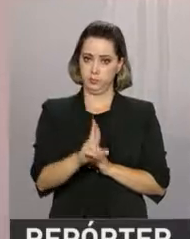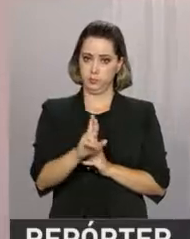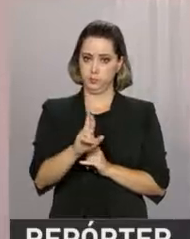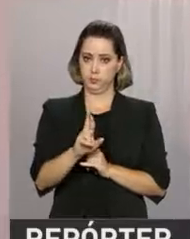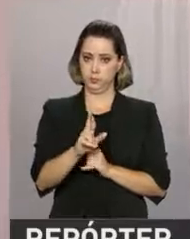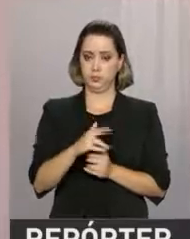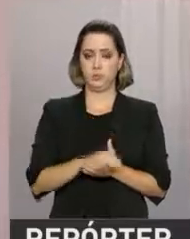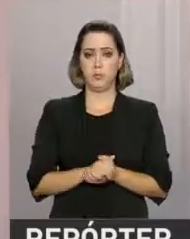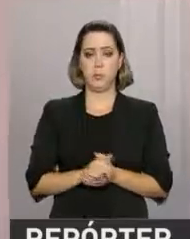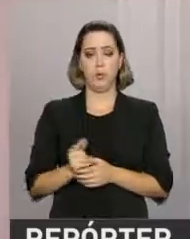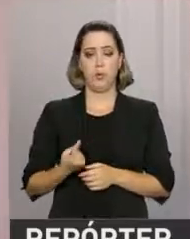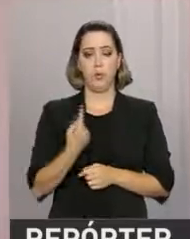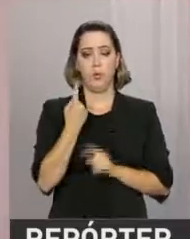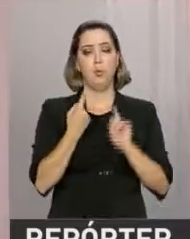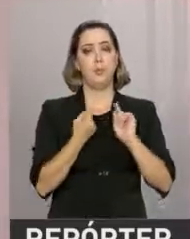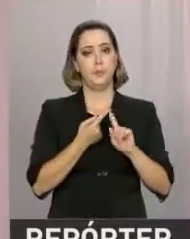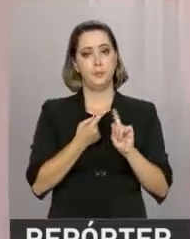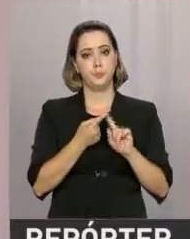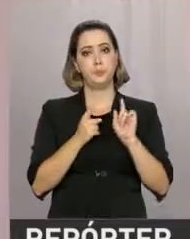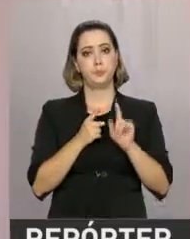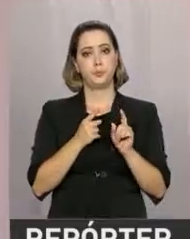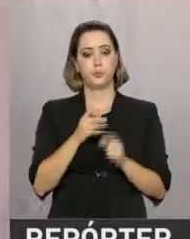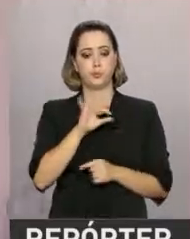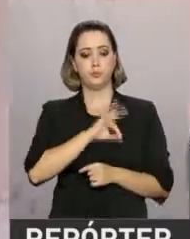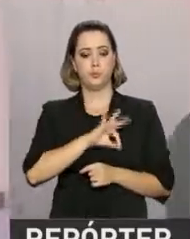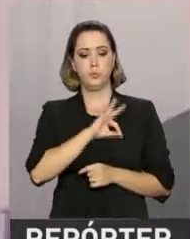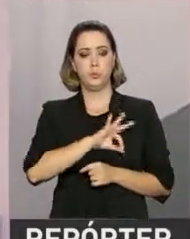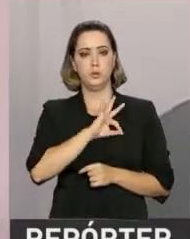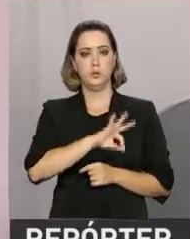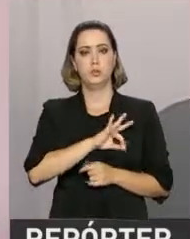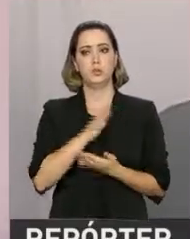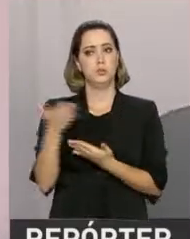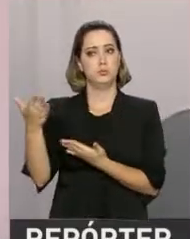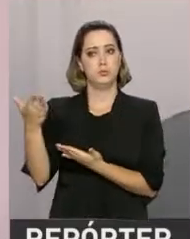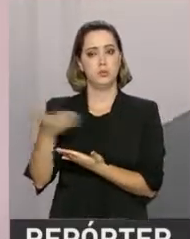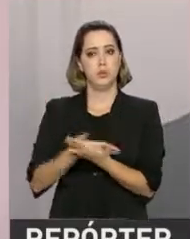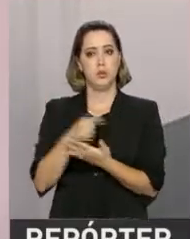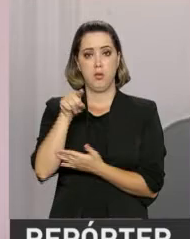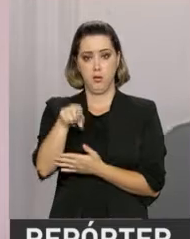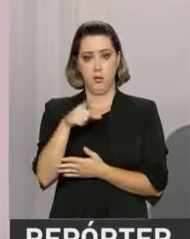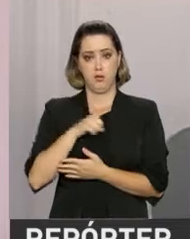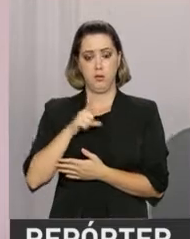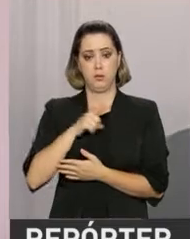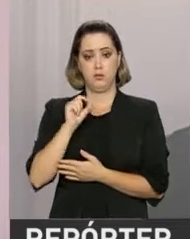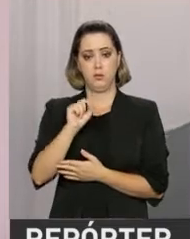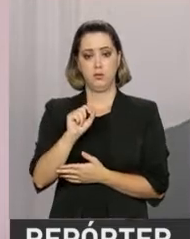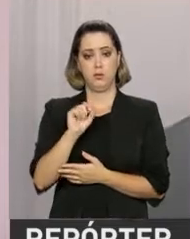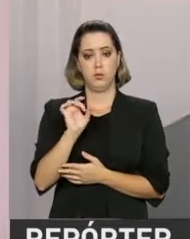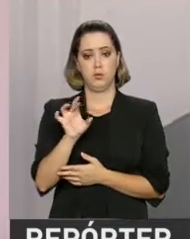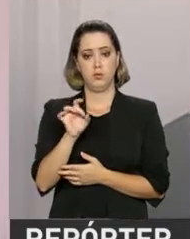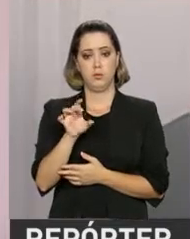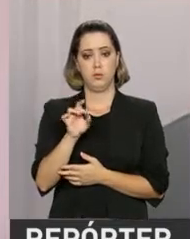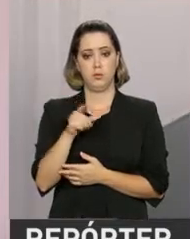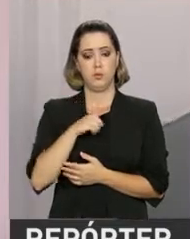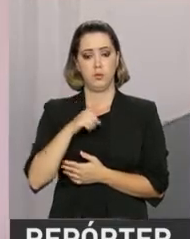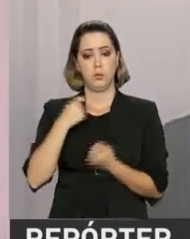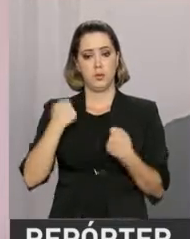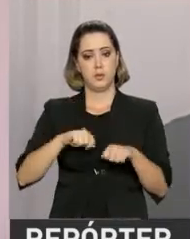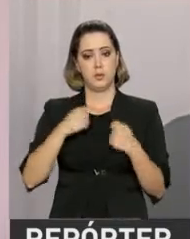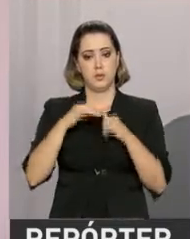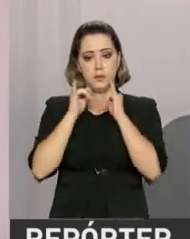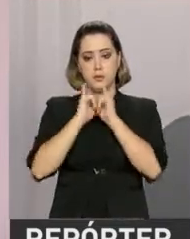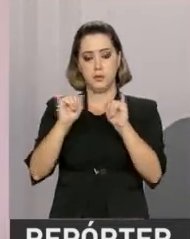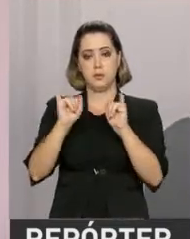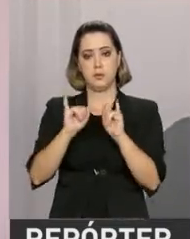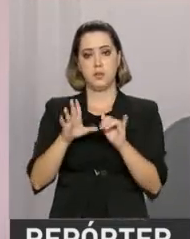a Receita Federal. Uma delas é o rendimento tributável recebido. Nesse caso, só está obrigado a